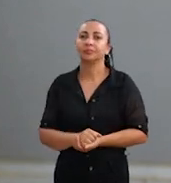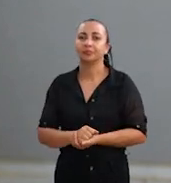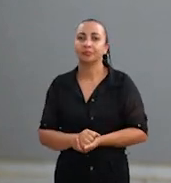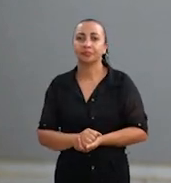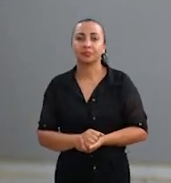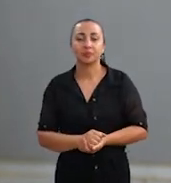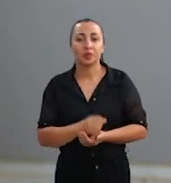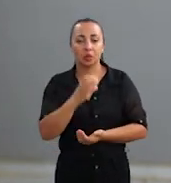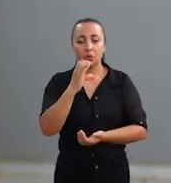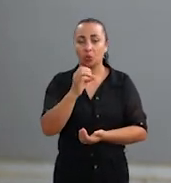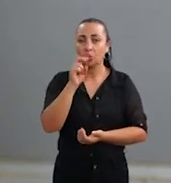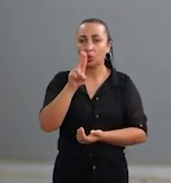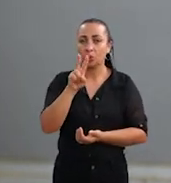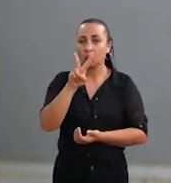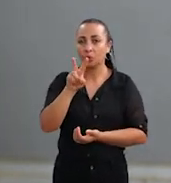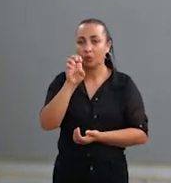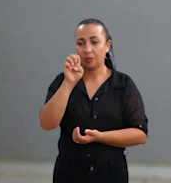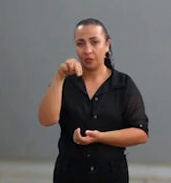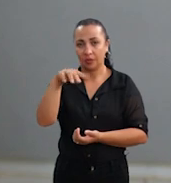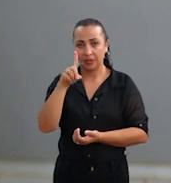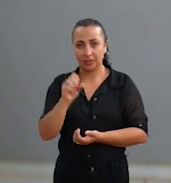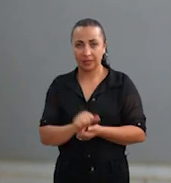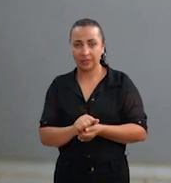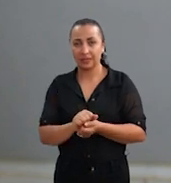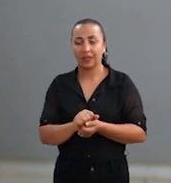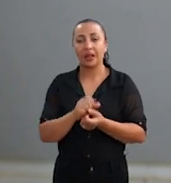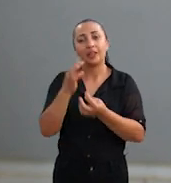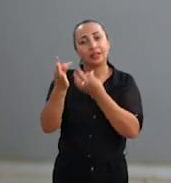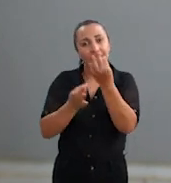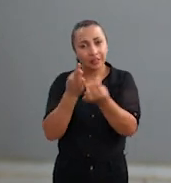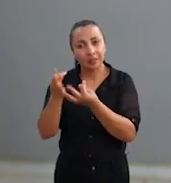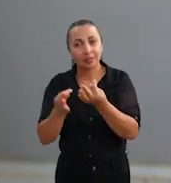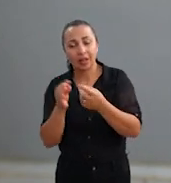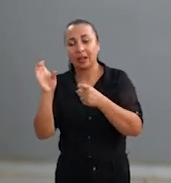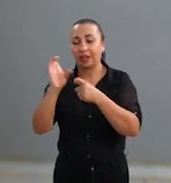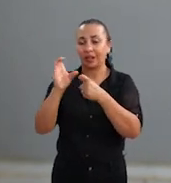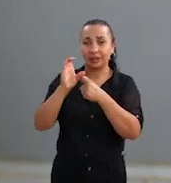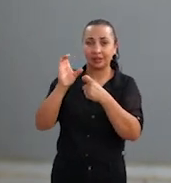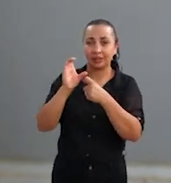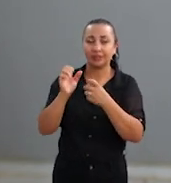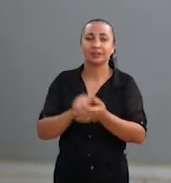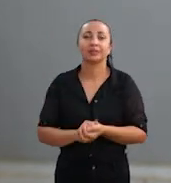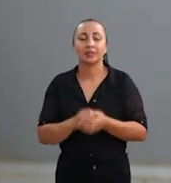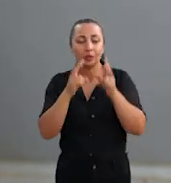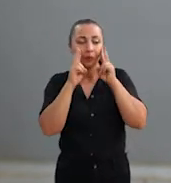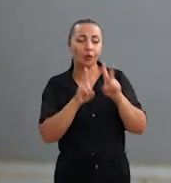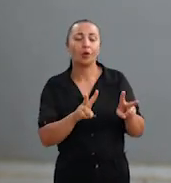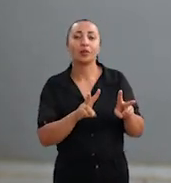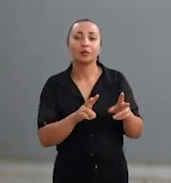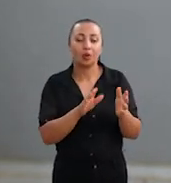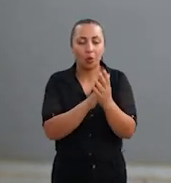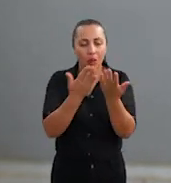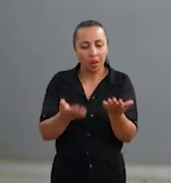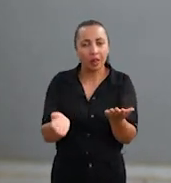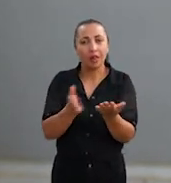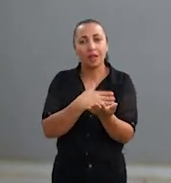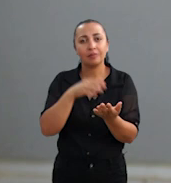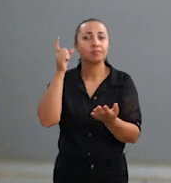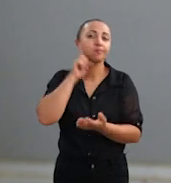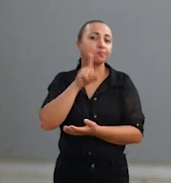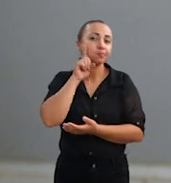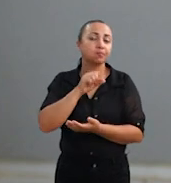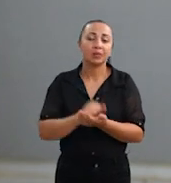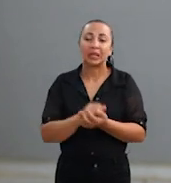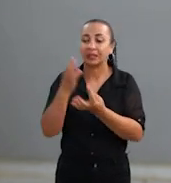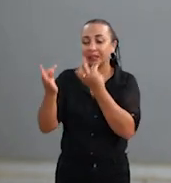o Current. Current é um livro de atualização em terapêutica, né? Em clínica. Eu vi que o Current